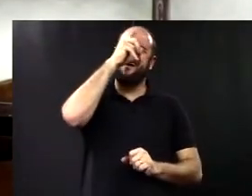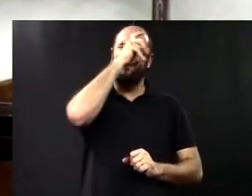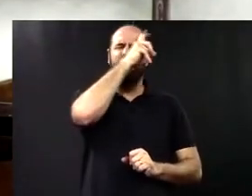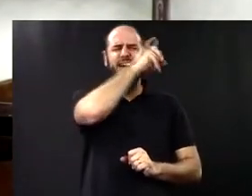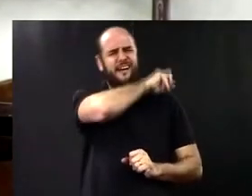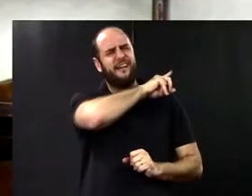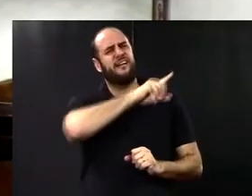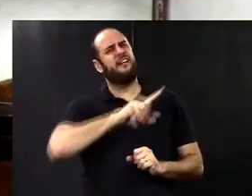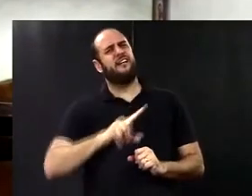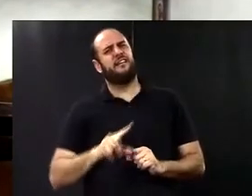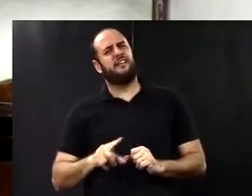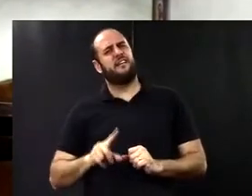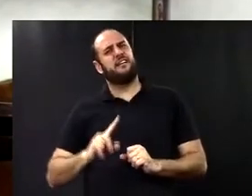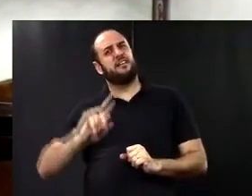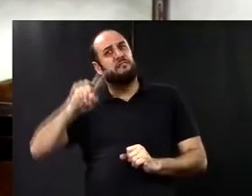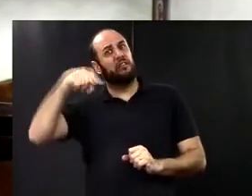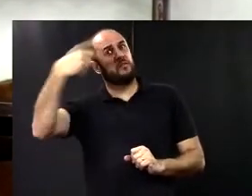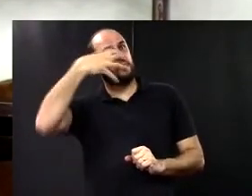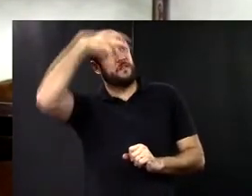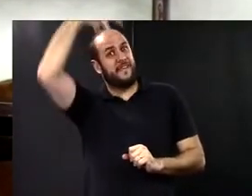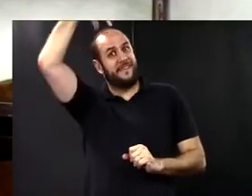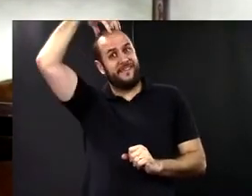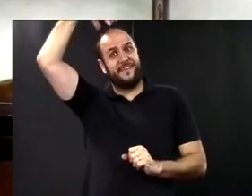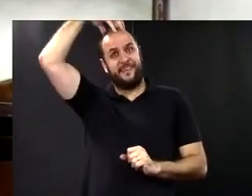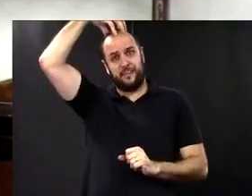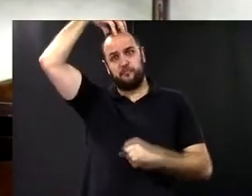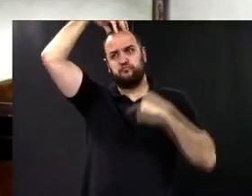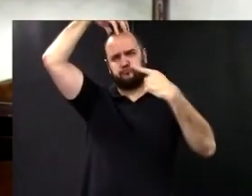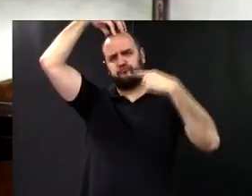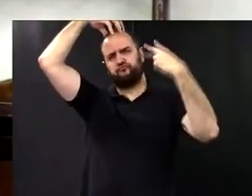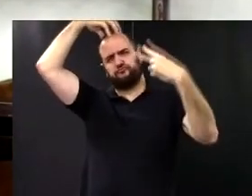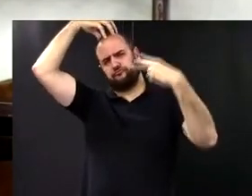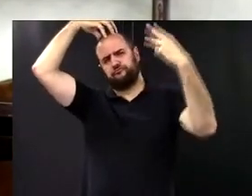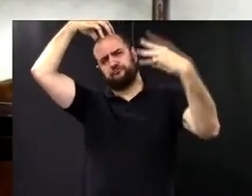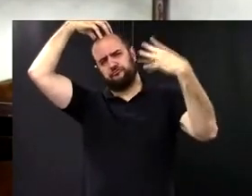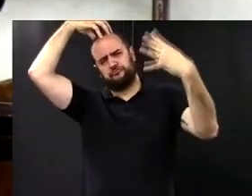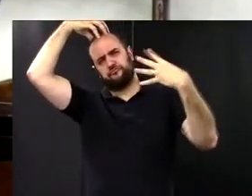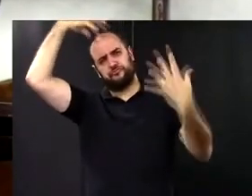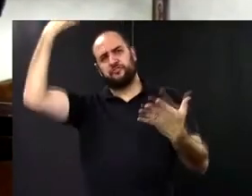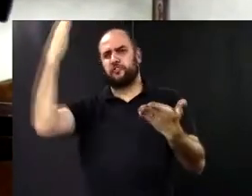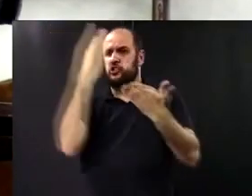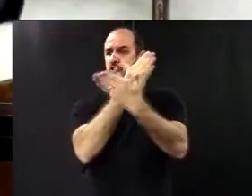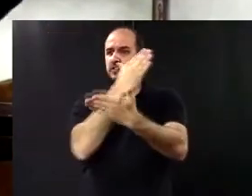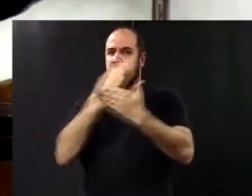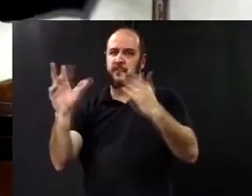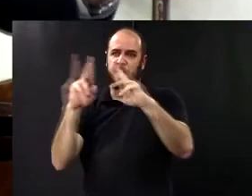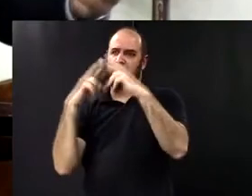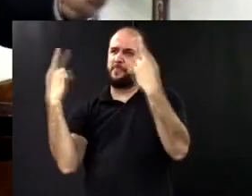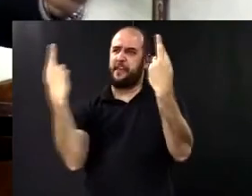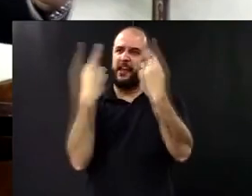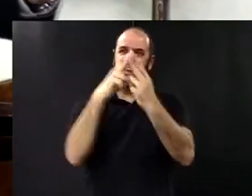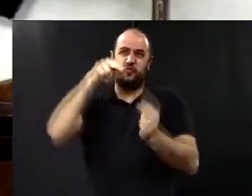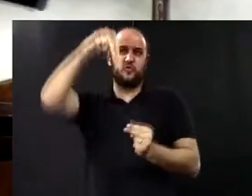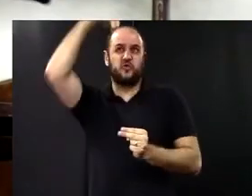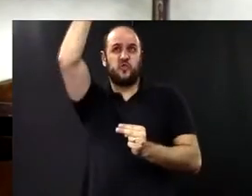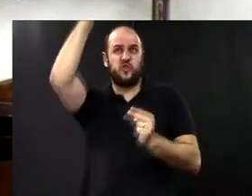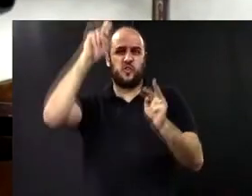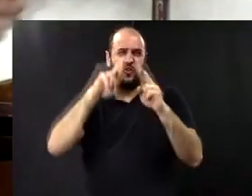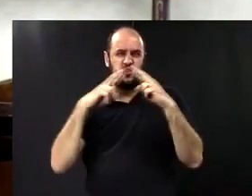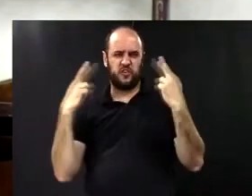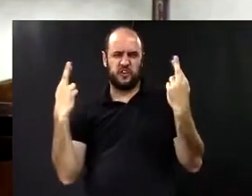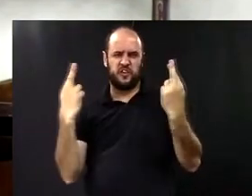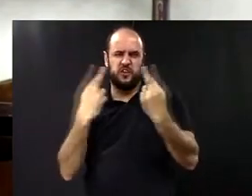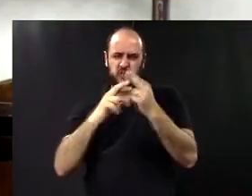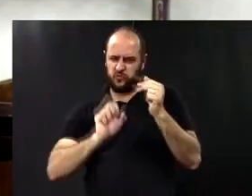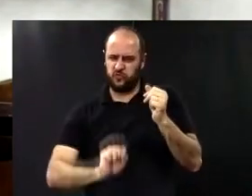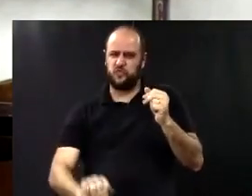depois com os reis, principalmente na divisão do reino, o reino do norte, que reino